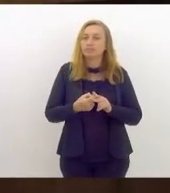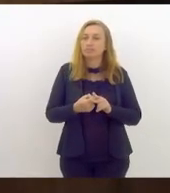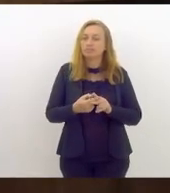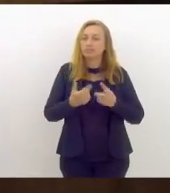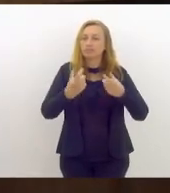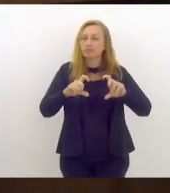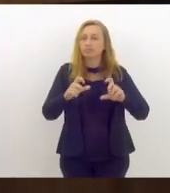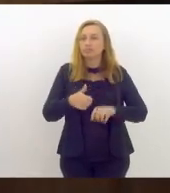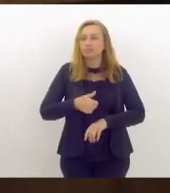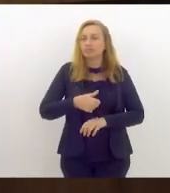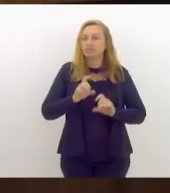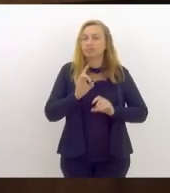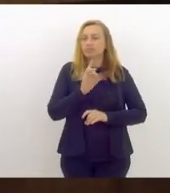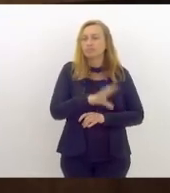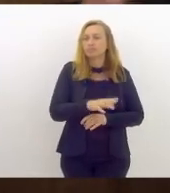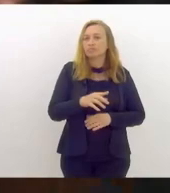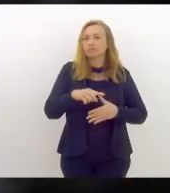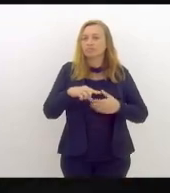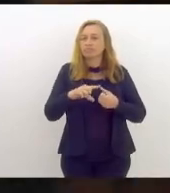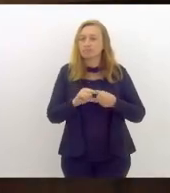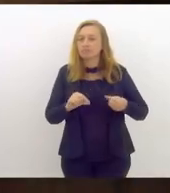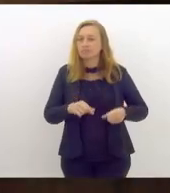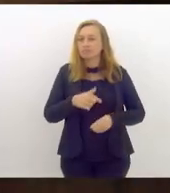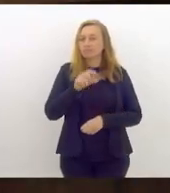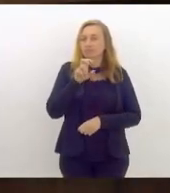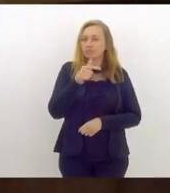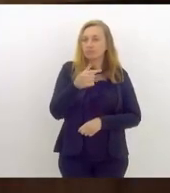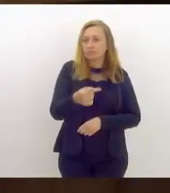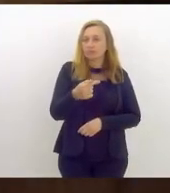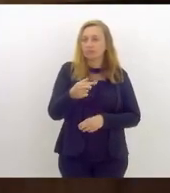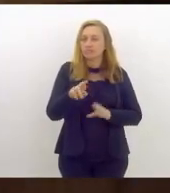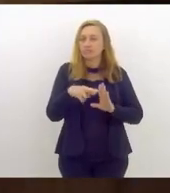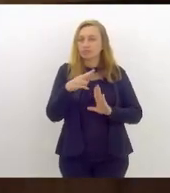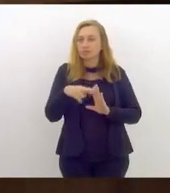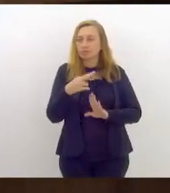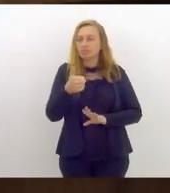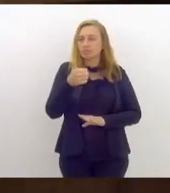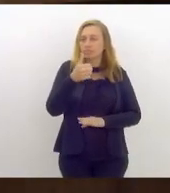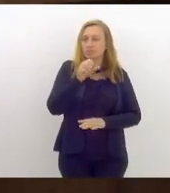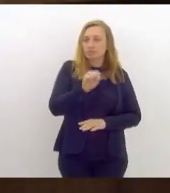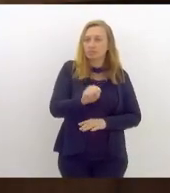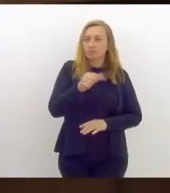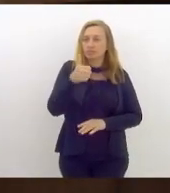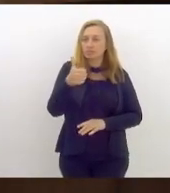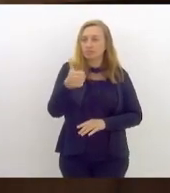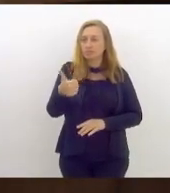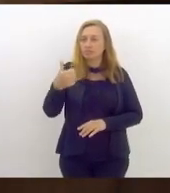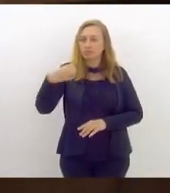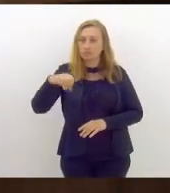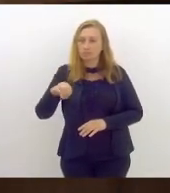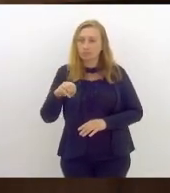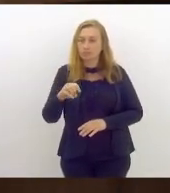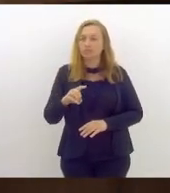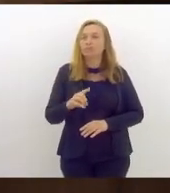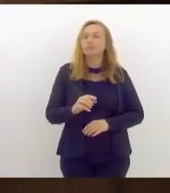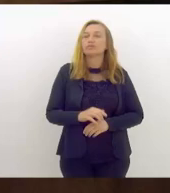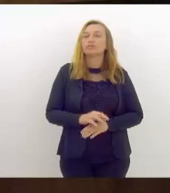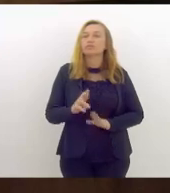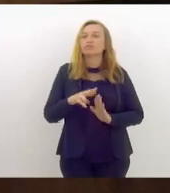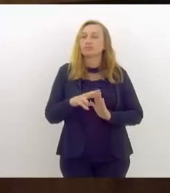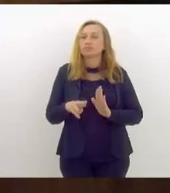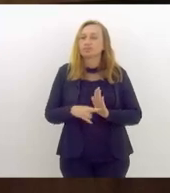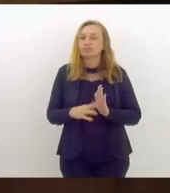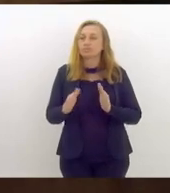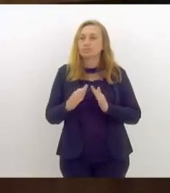parágrafo único do artigo 7º da resolução 810 de 97, nosso regimento interno,